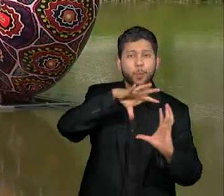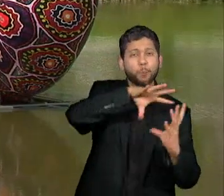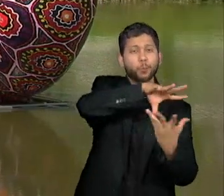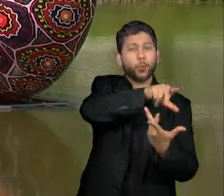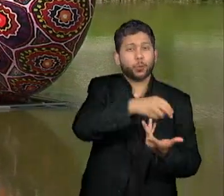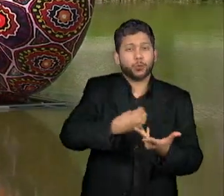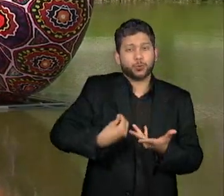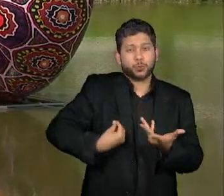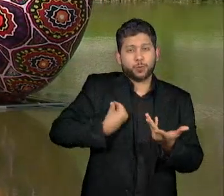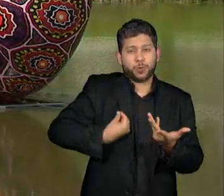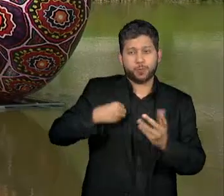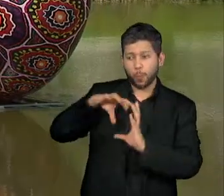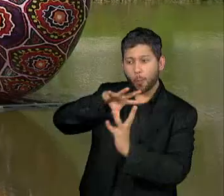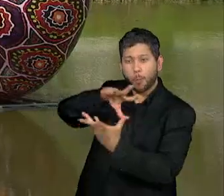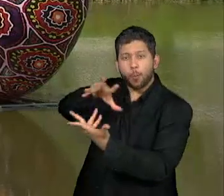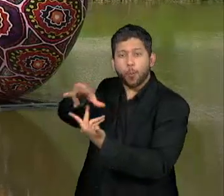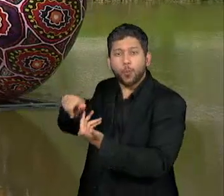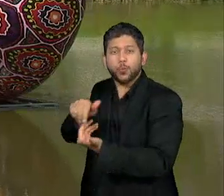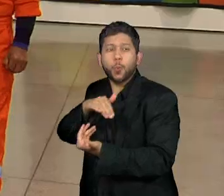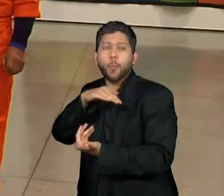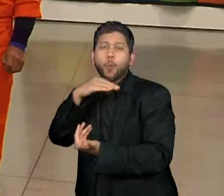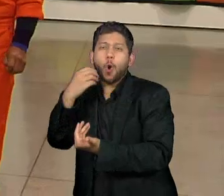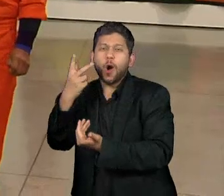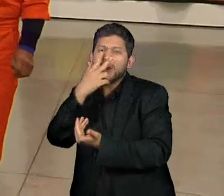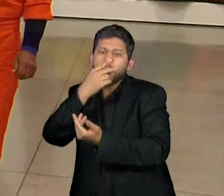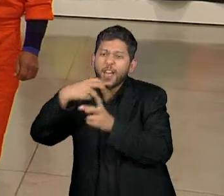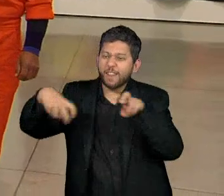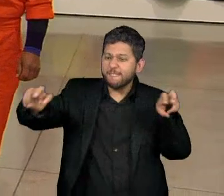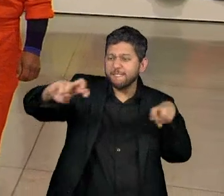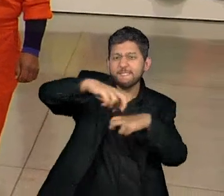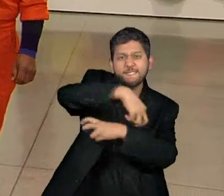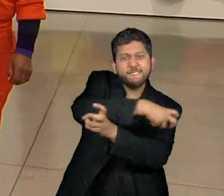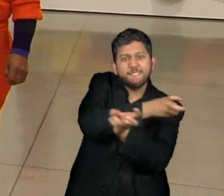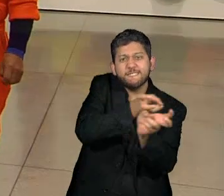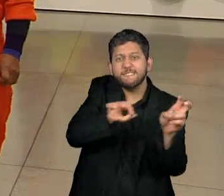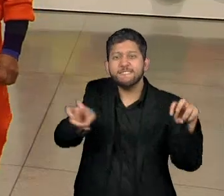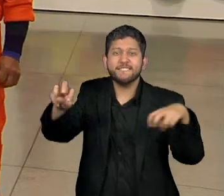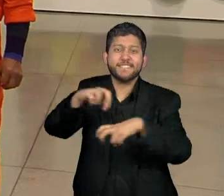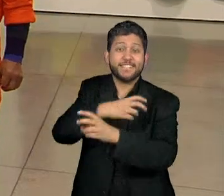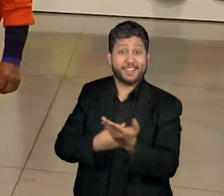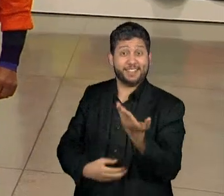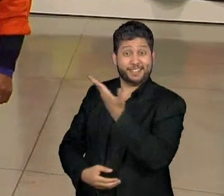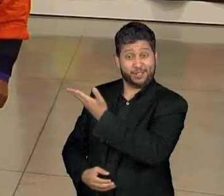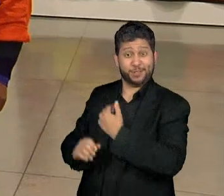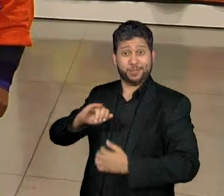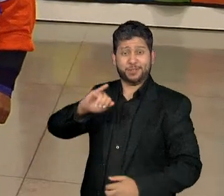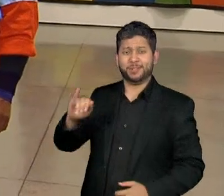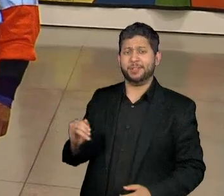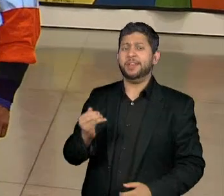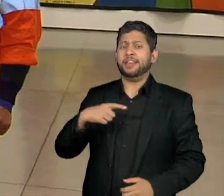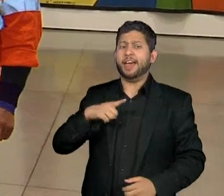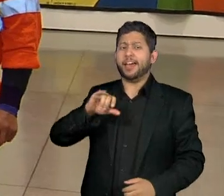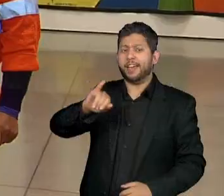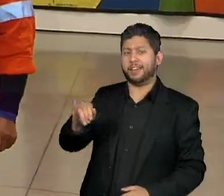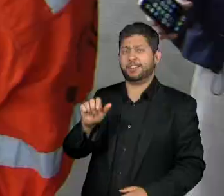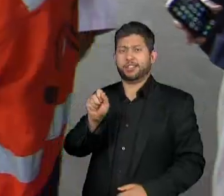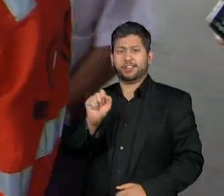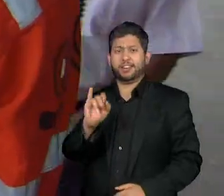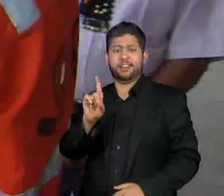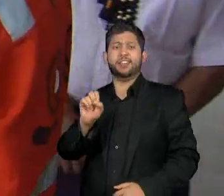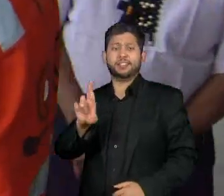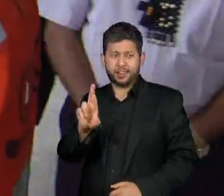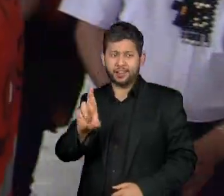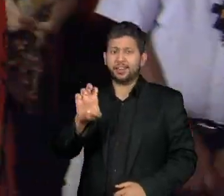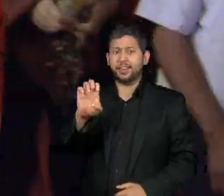as entidades de Jaider Esbel, artista, curador e escritor macuxi de Roraima.